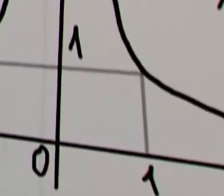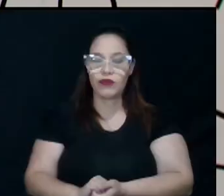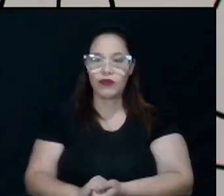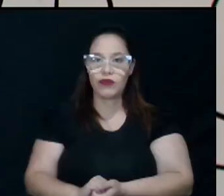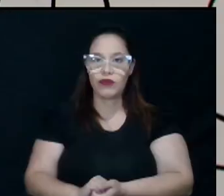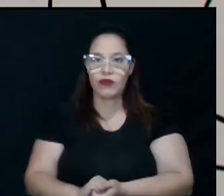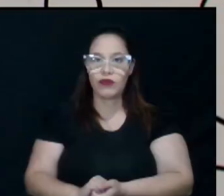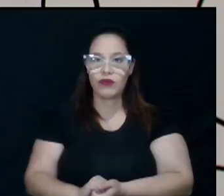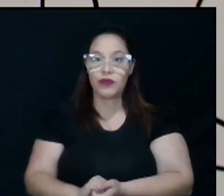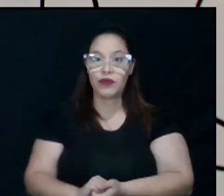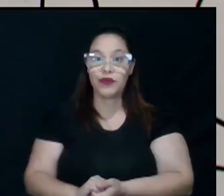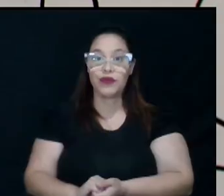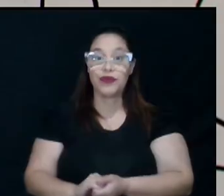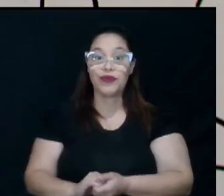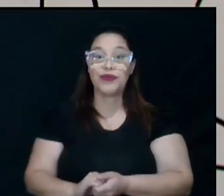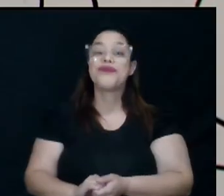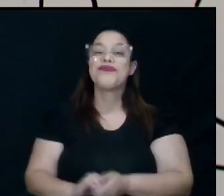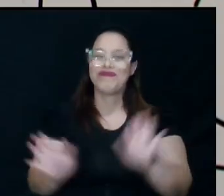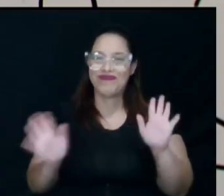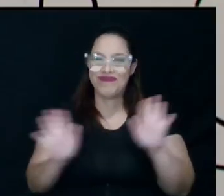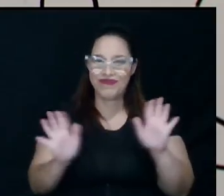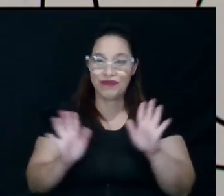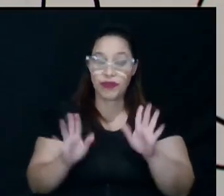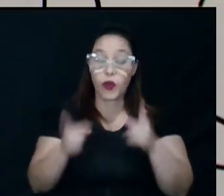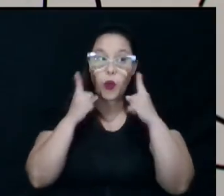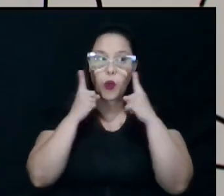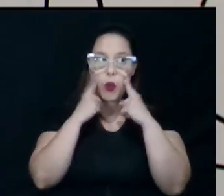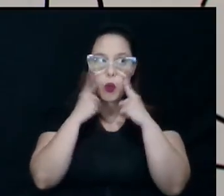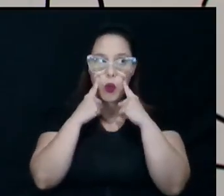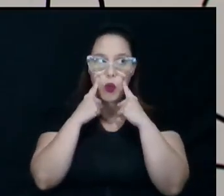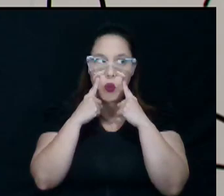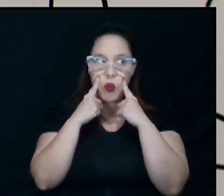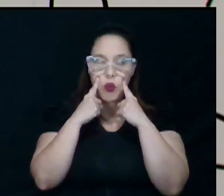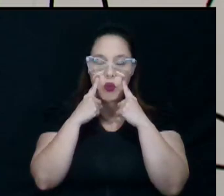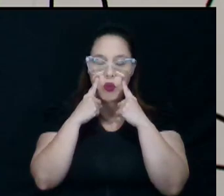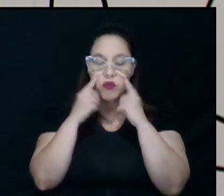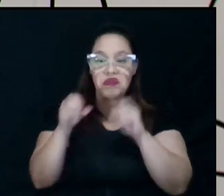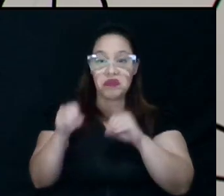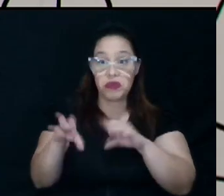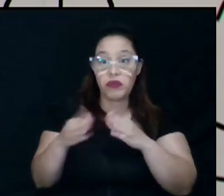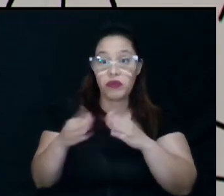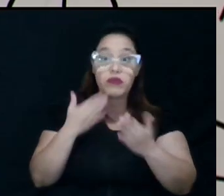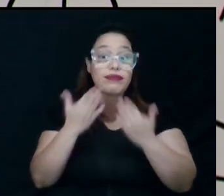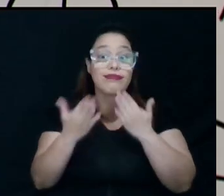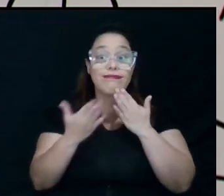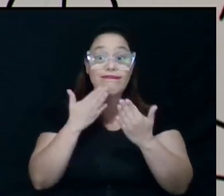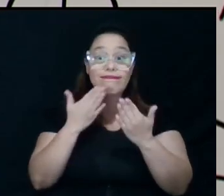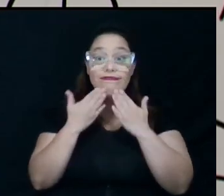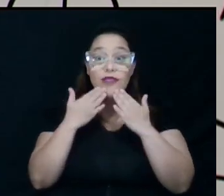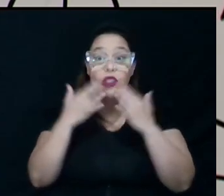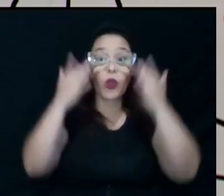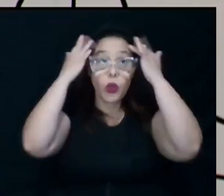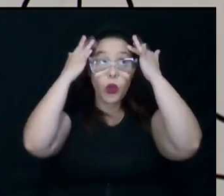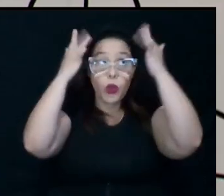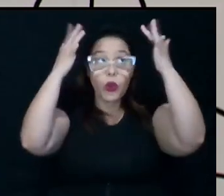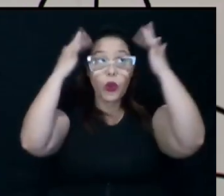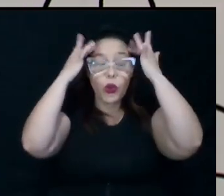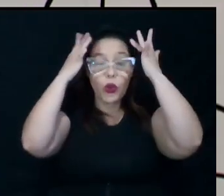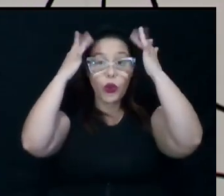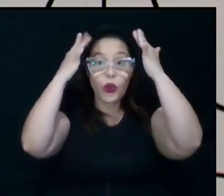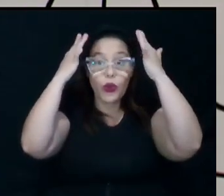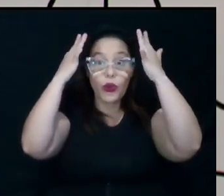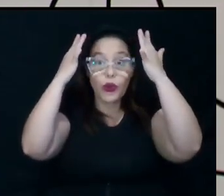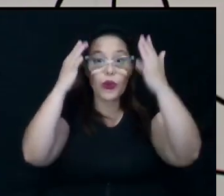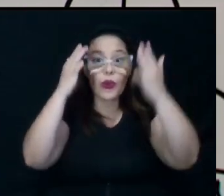Bom, é isso aí, pessoal. De olho na educação, para a gente bater um papo sobre criatividade em aulas consideradas